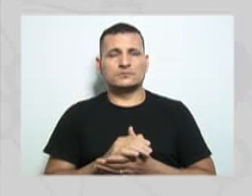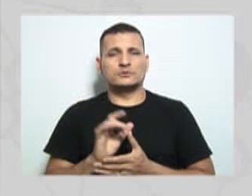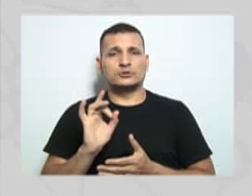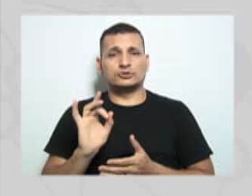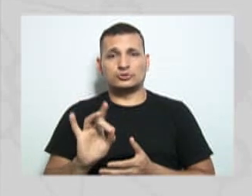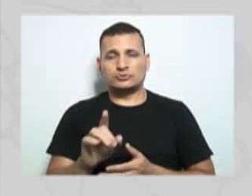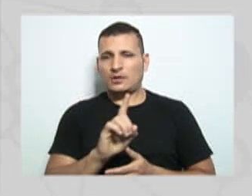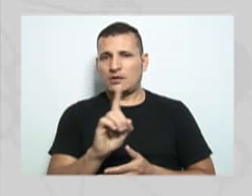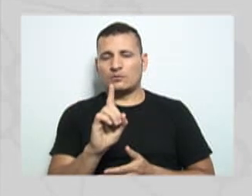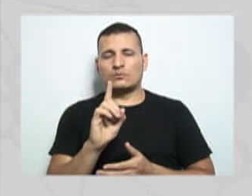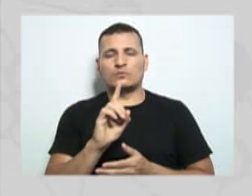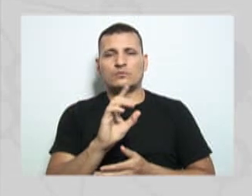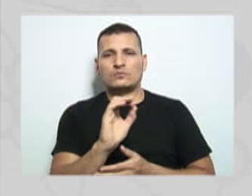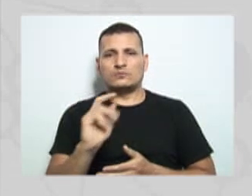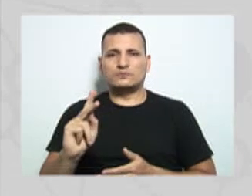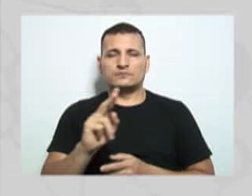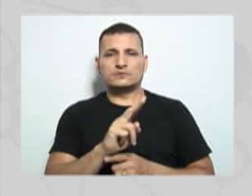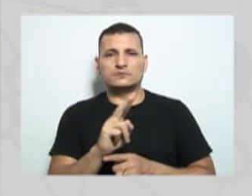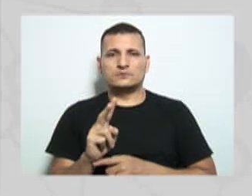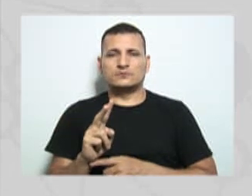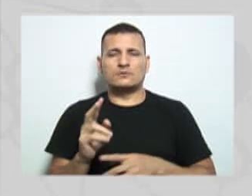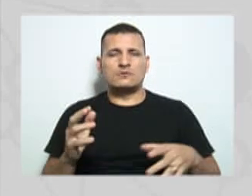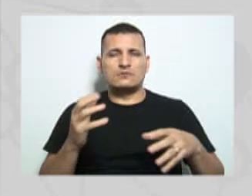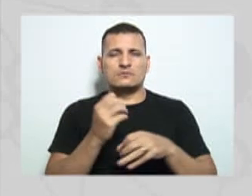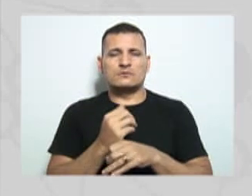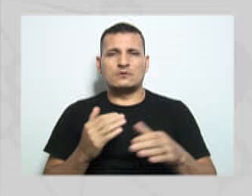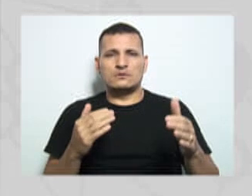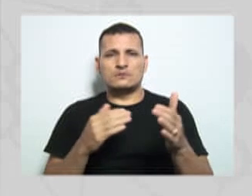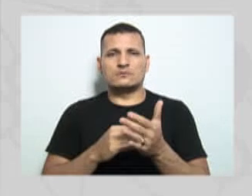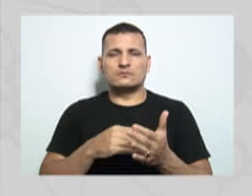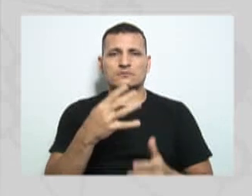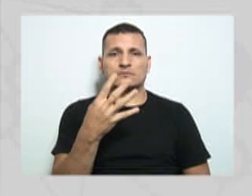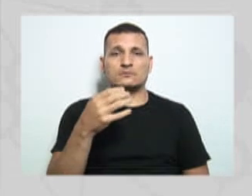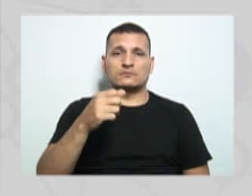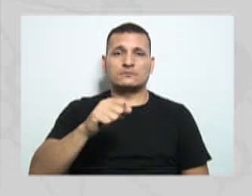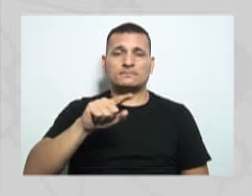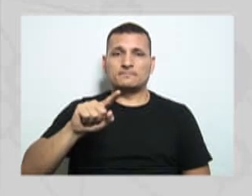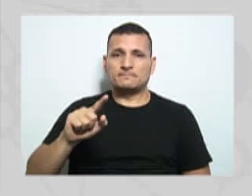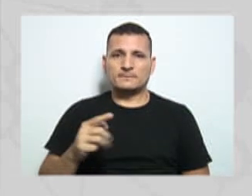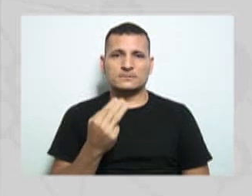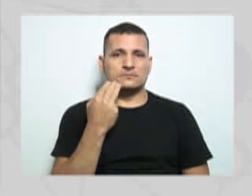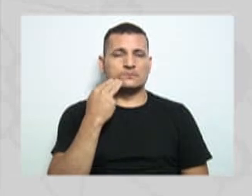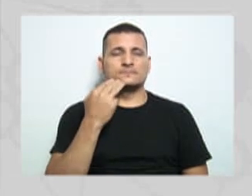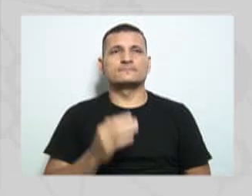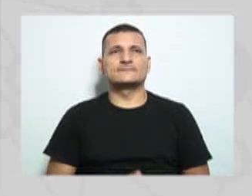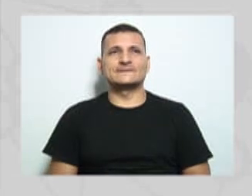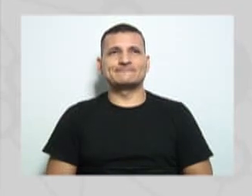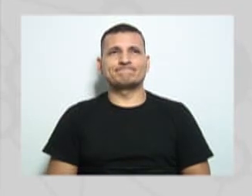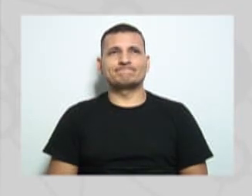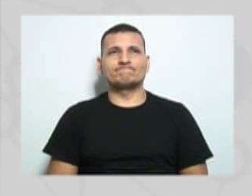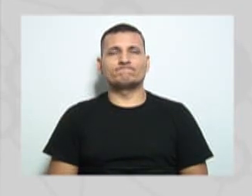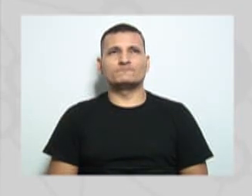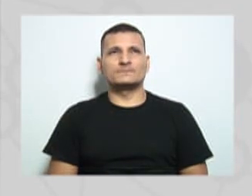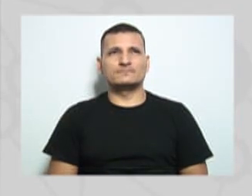crédito, com receita bruta anual de até 48 milhões.